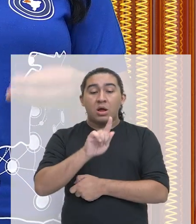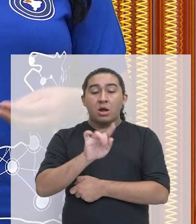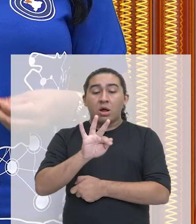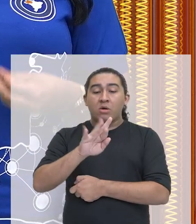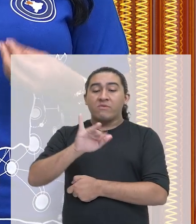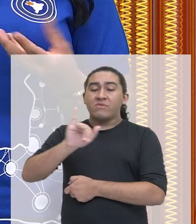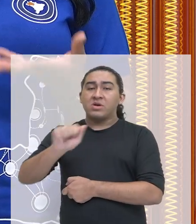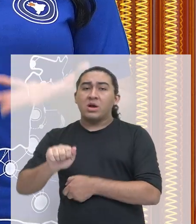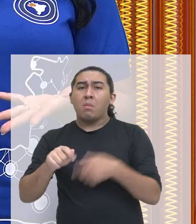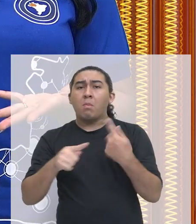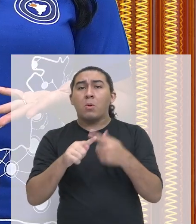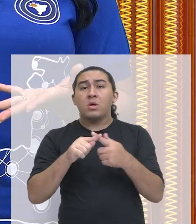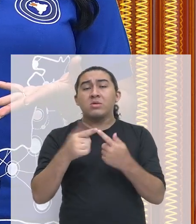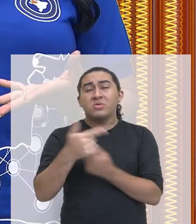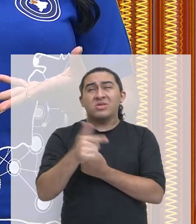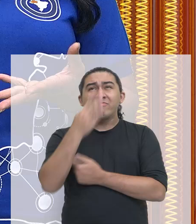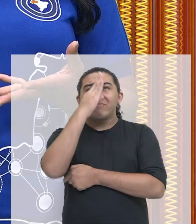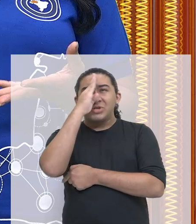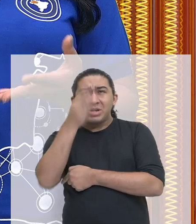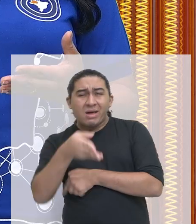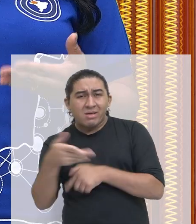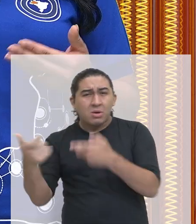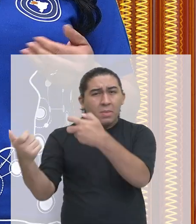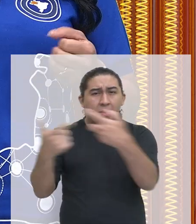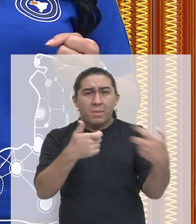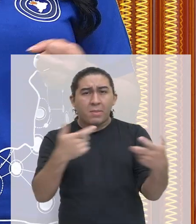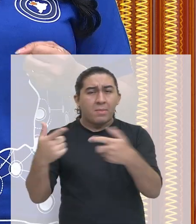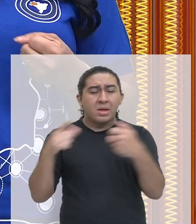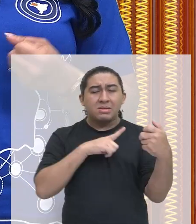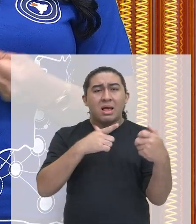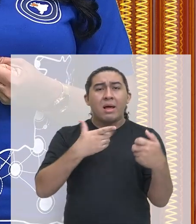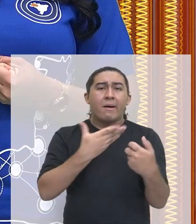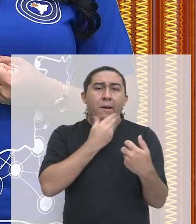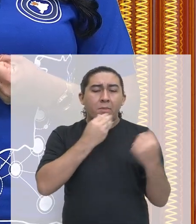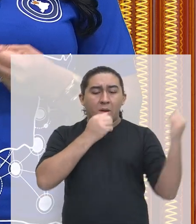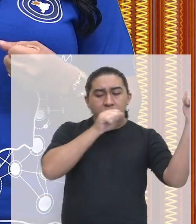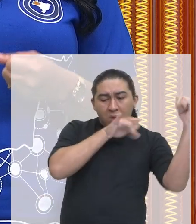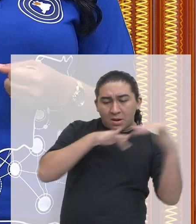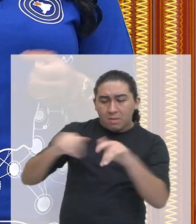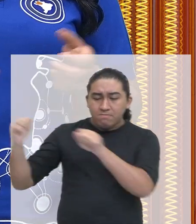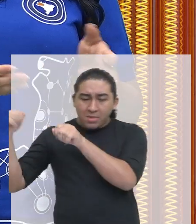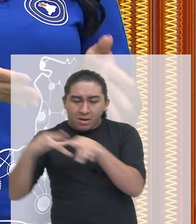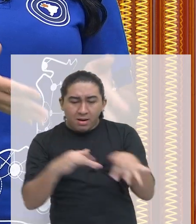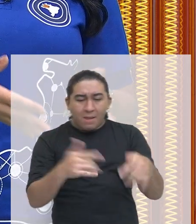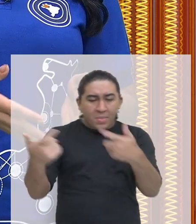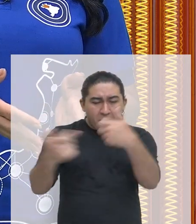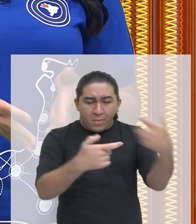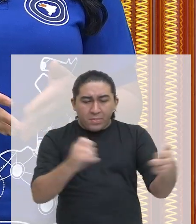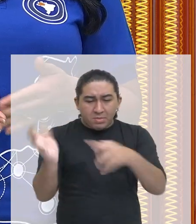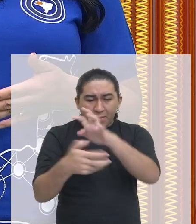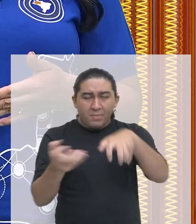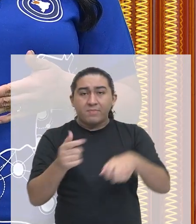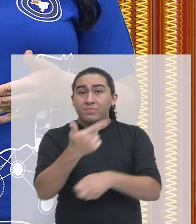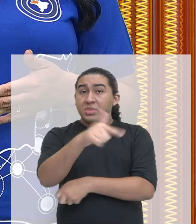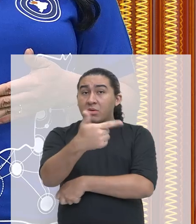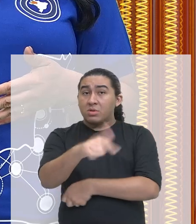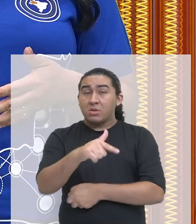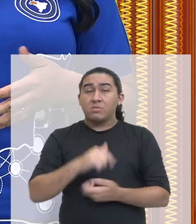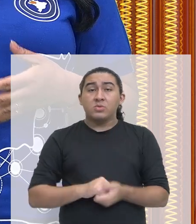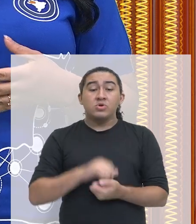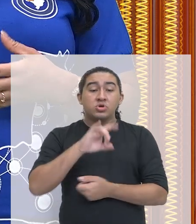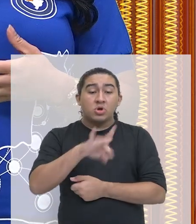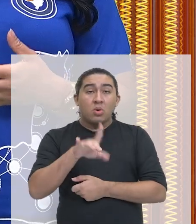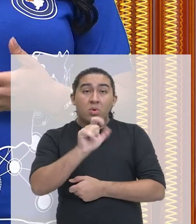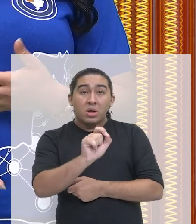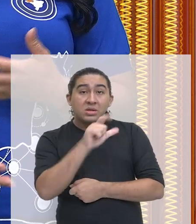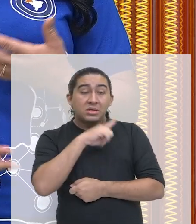Fria, tem essa denotação de Guerra Fria, porque não houve um combate direto entre os Estados Unidos e a União Soviética,